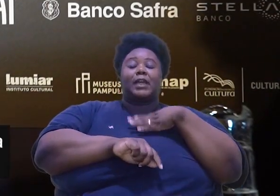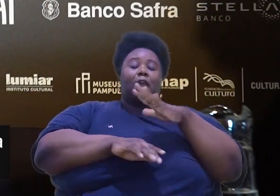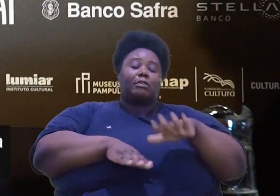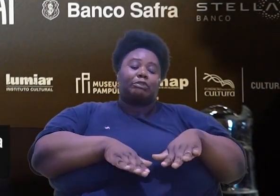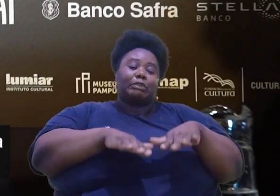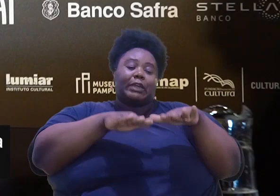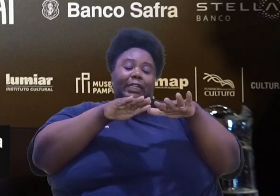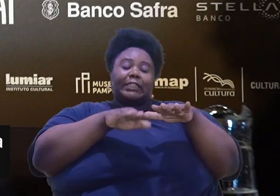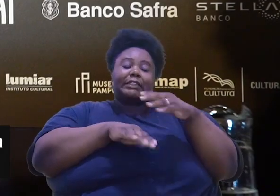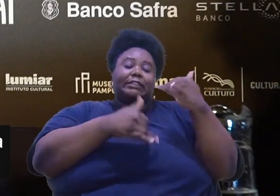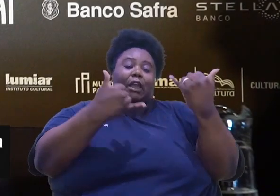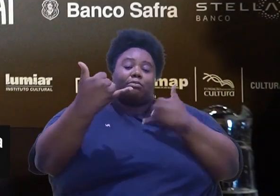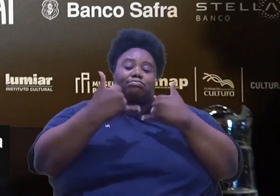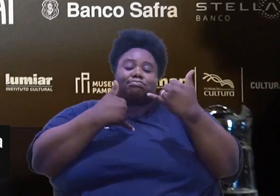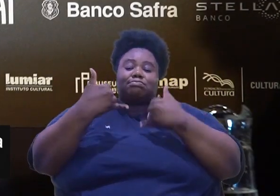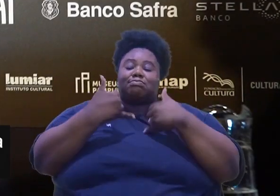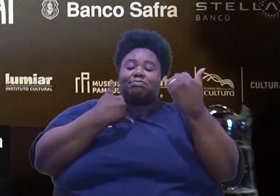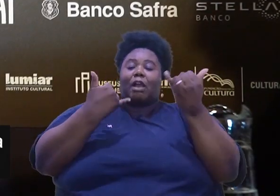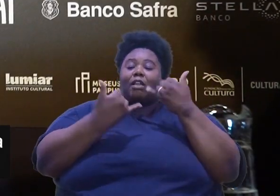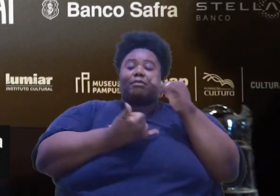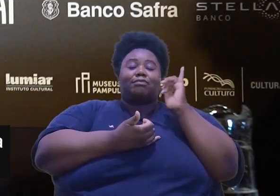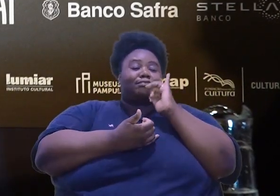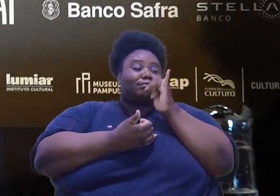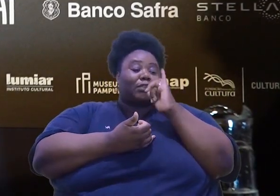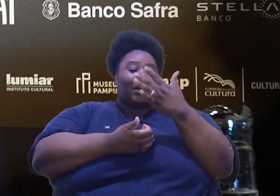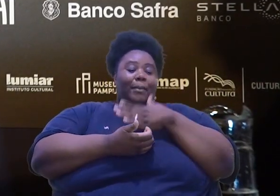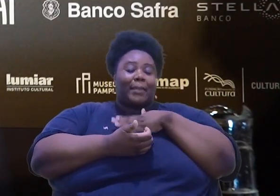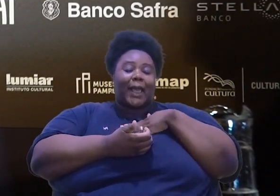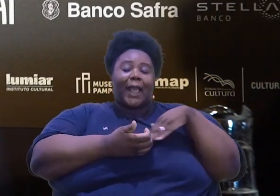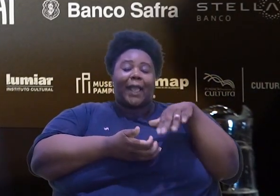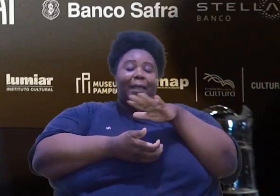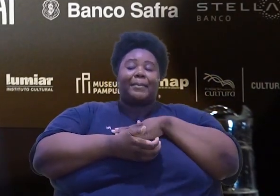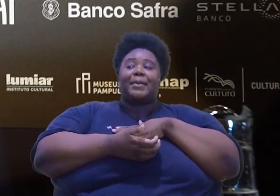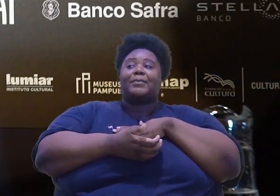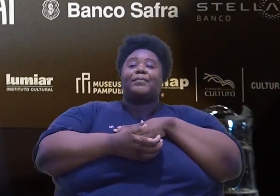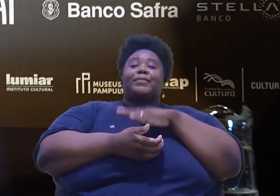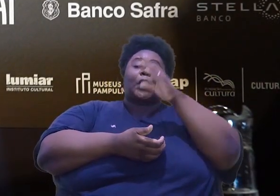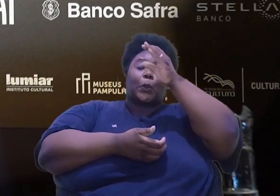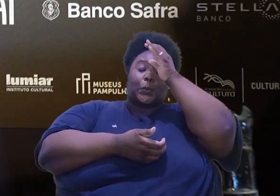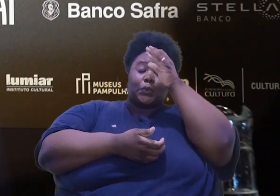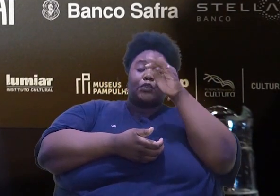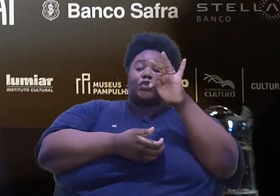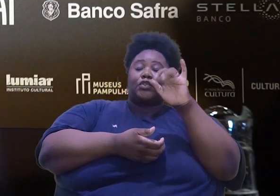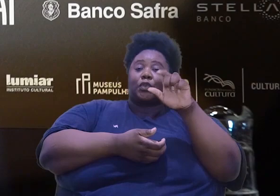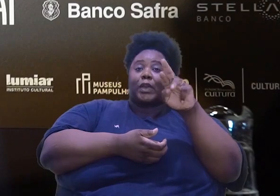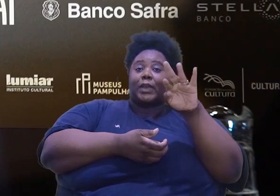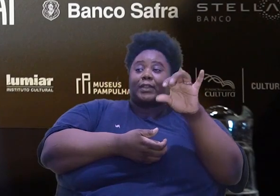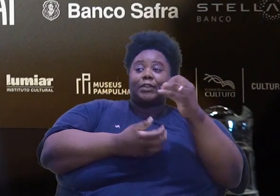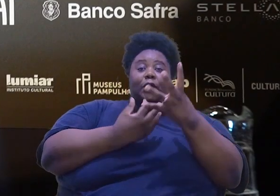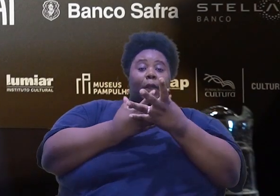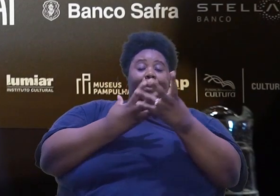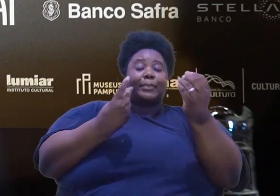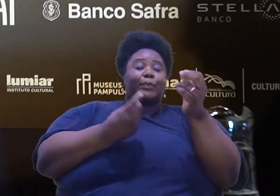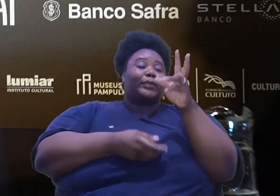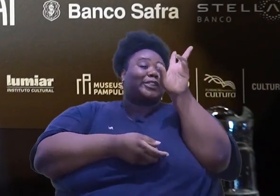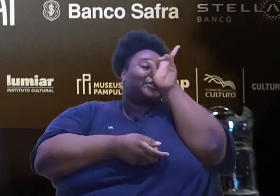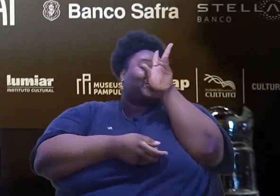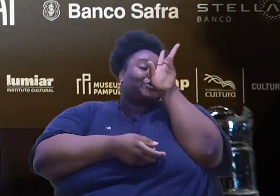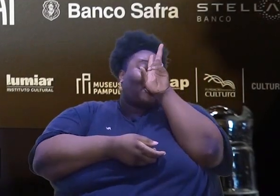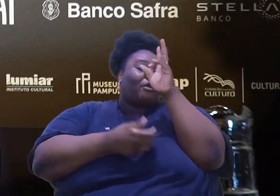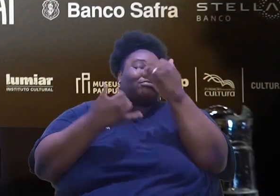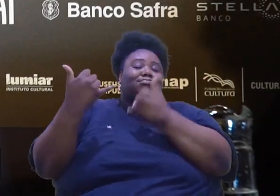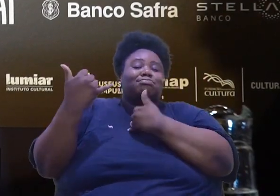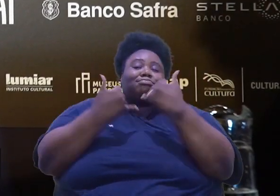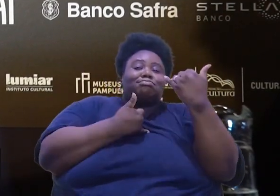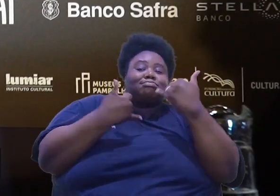escutando história, minha tia contava muita história, tio Catarino, pai da Macaé, me contava história,